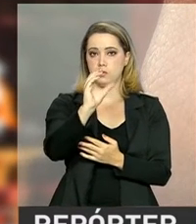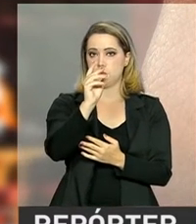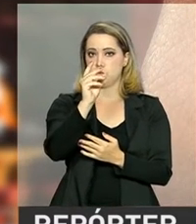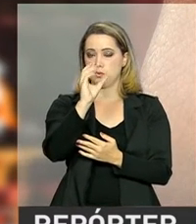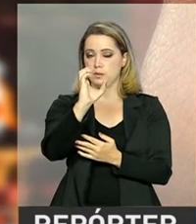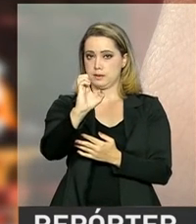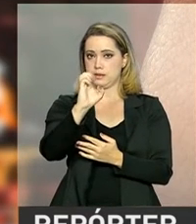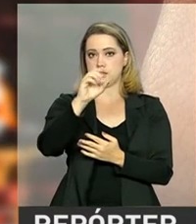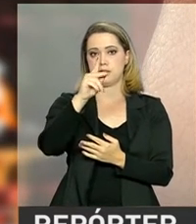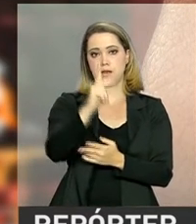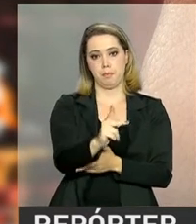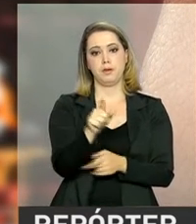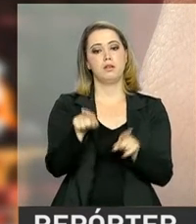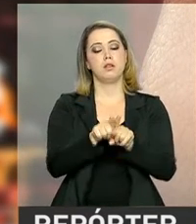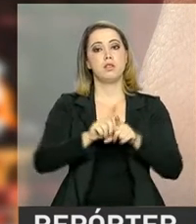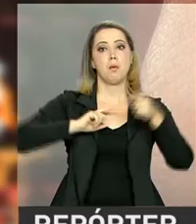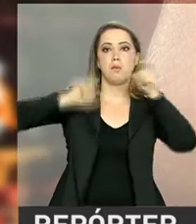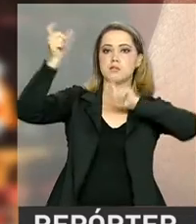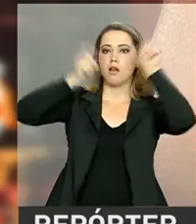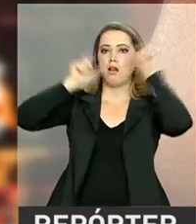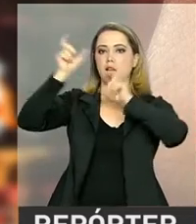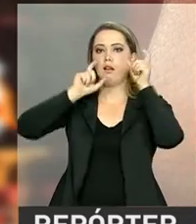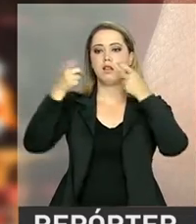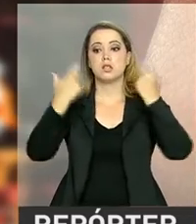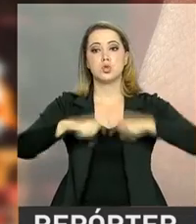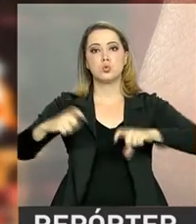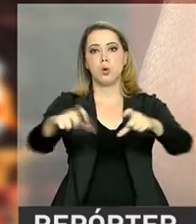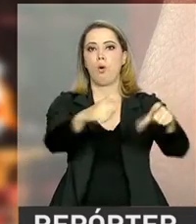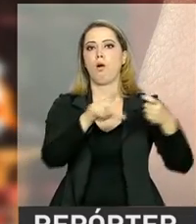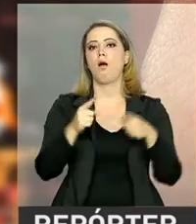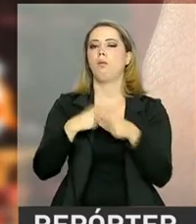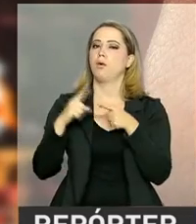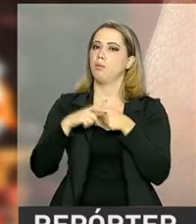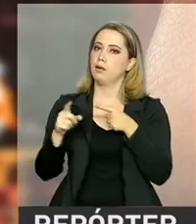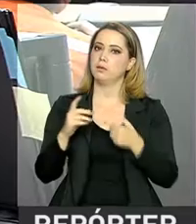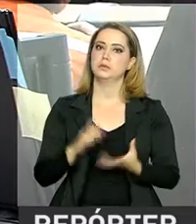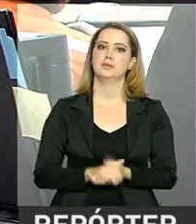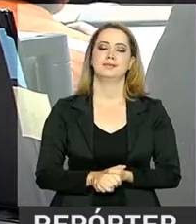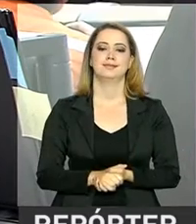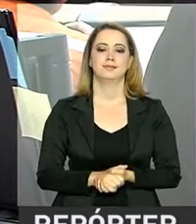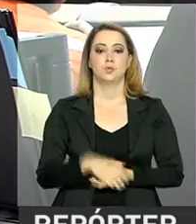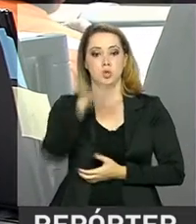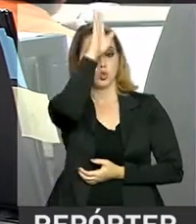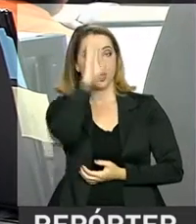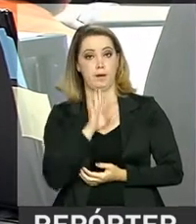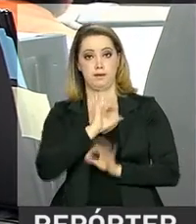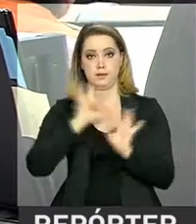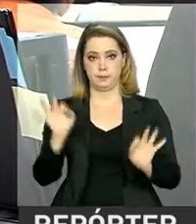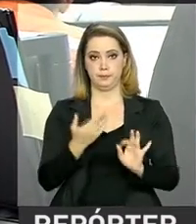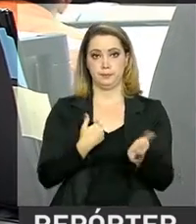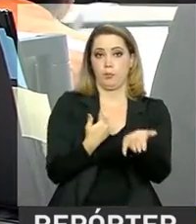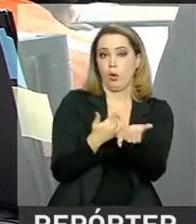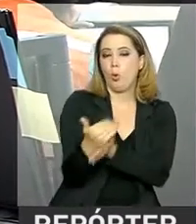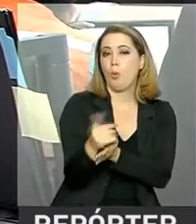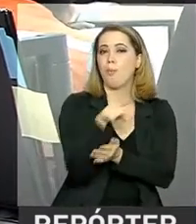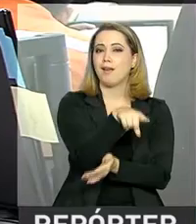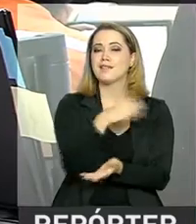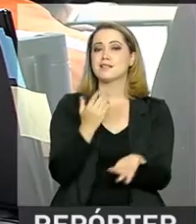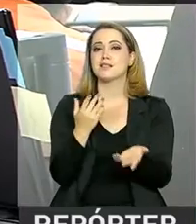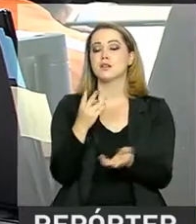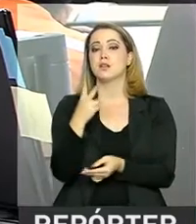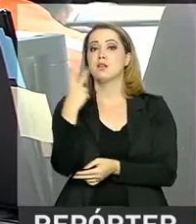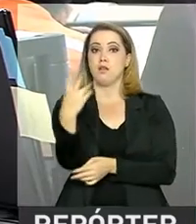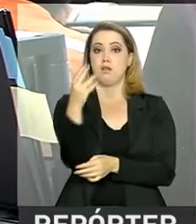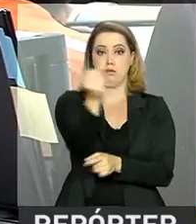receberão o aparelho alerta de desastre na região gratuitamente o serviço começa a operar em período de teste em